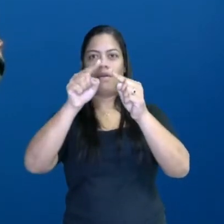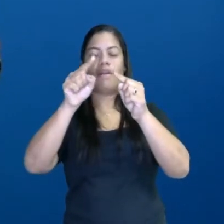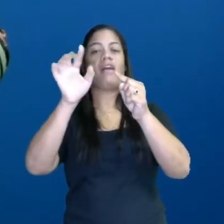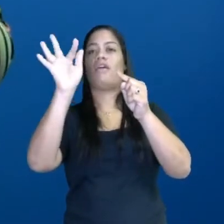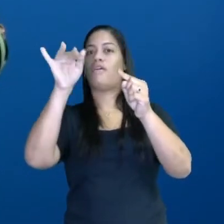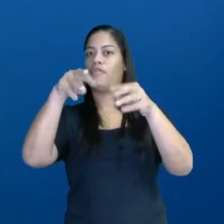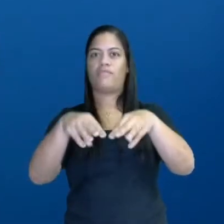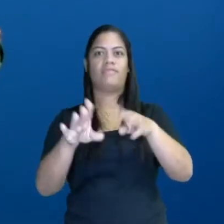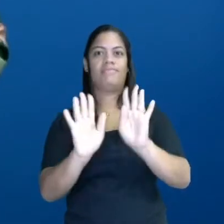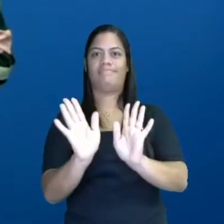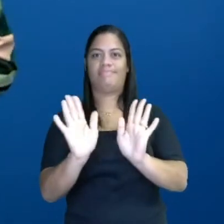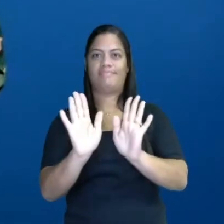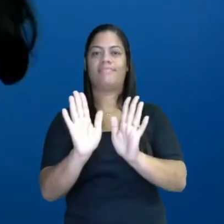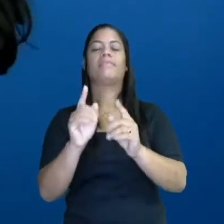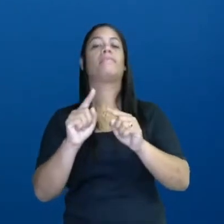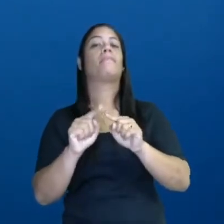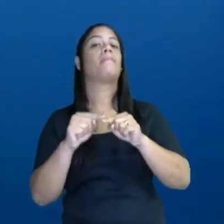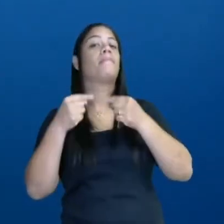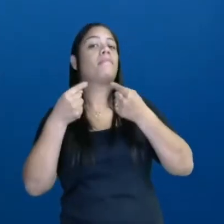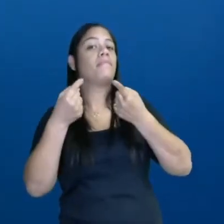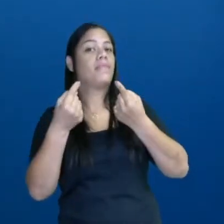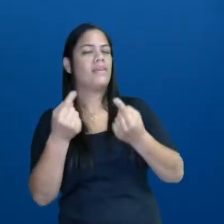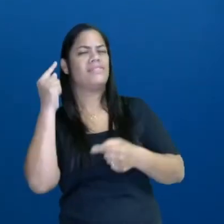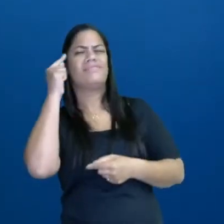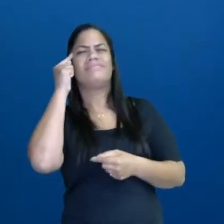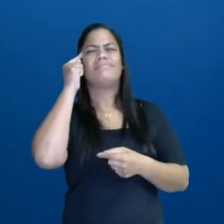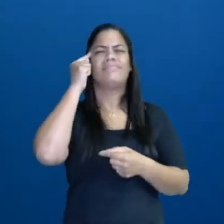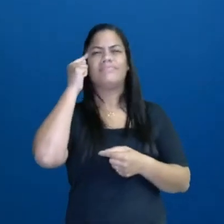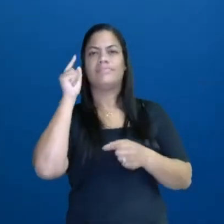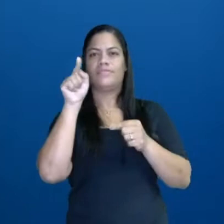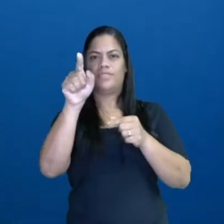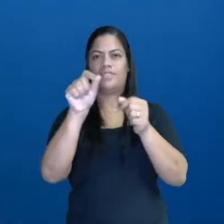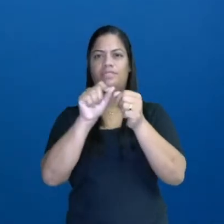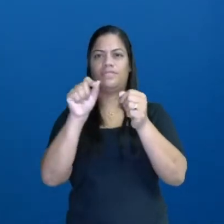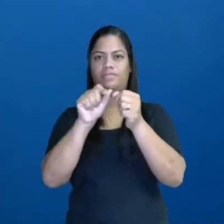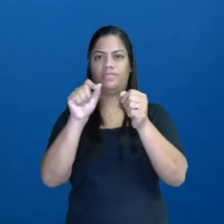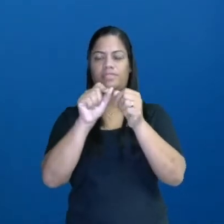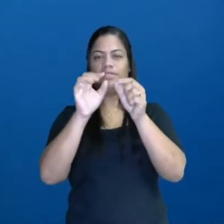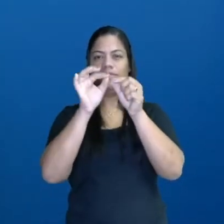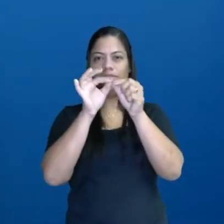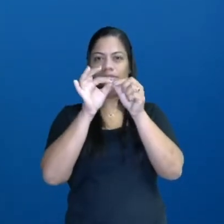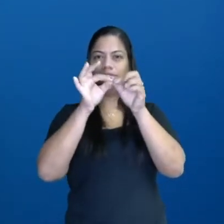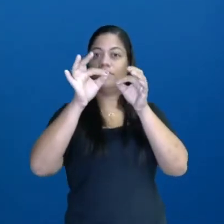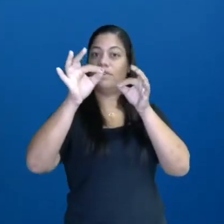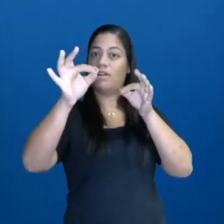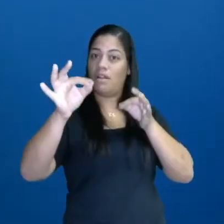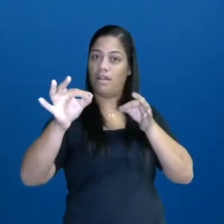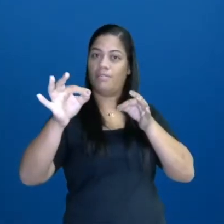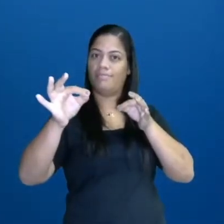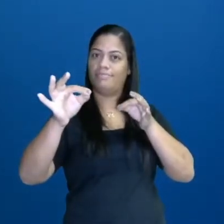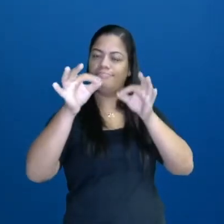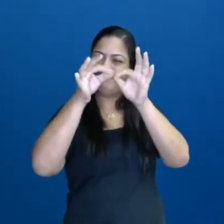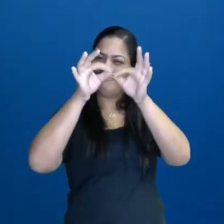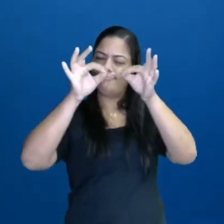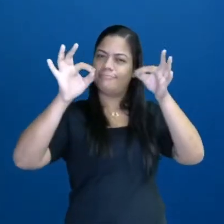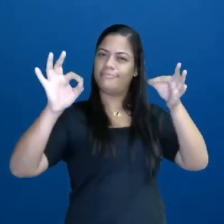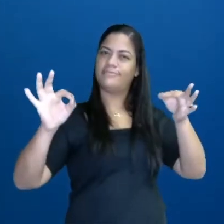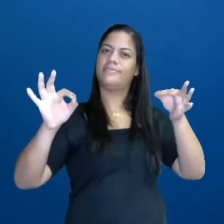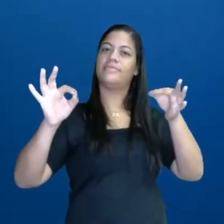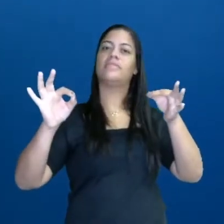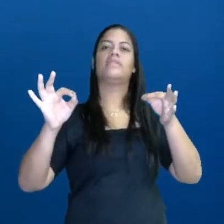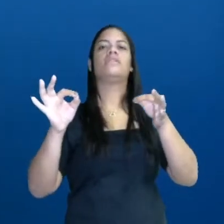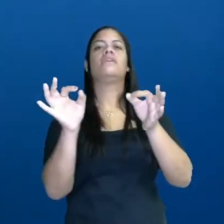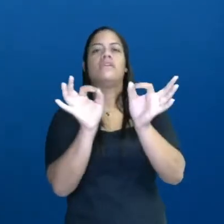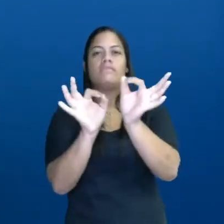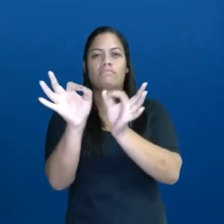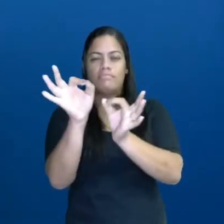memorizar, tá? Mas, na dúvida, vocês tracem uma semi-reta dentro do polígono, tá? Se